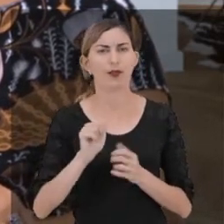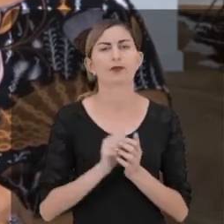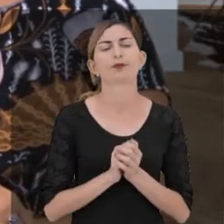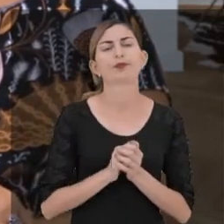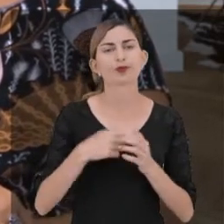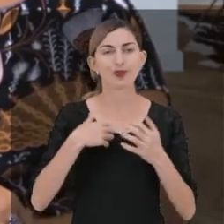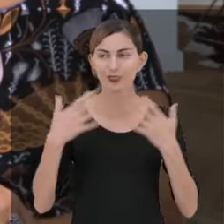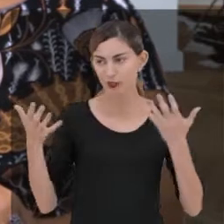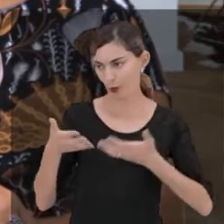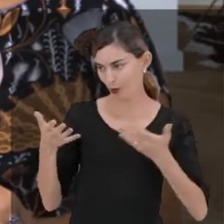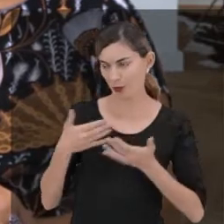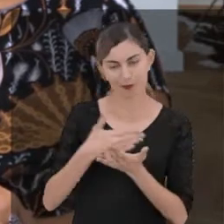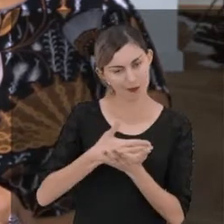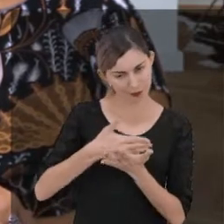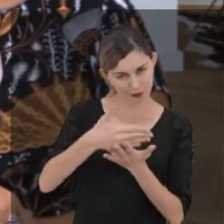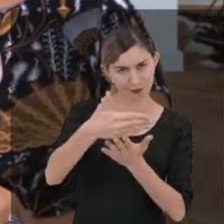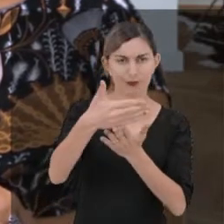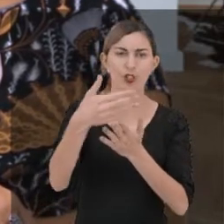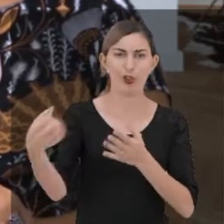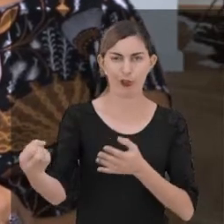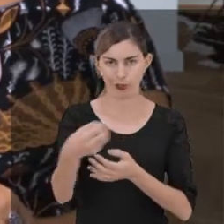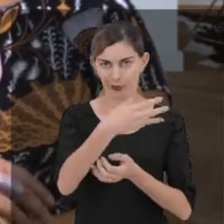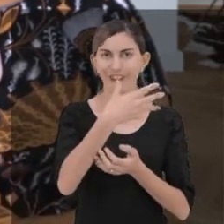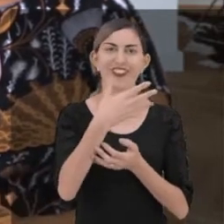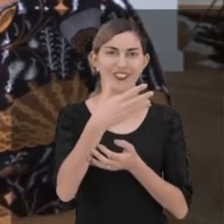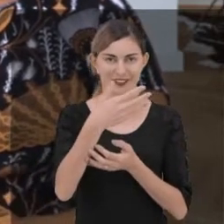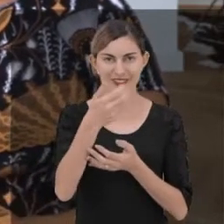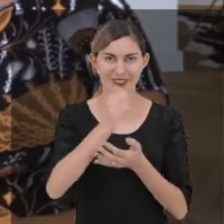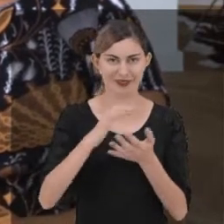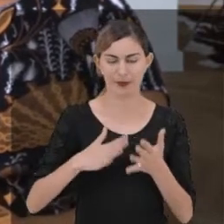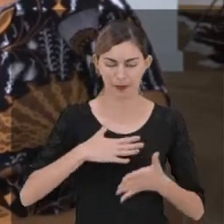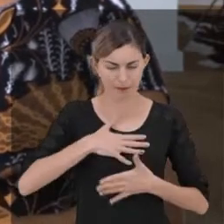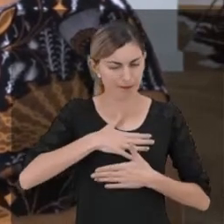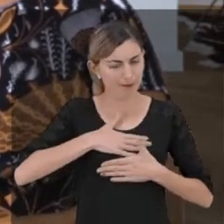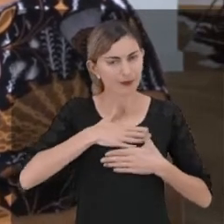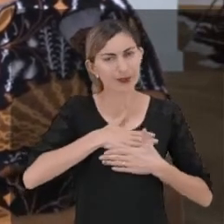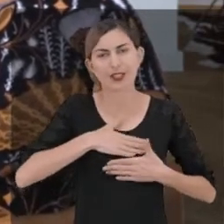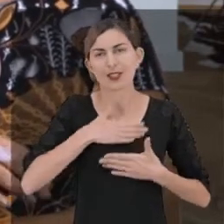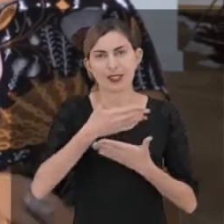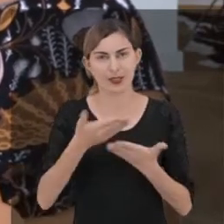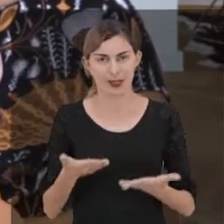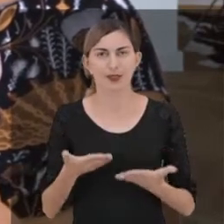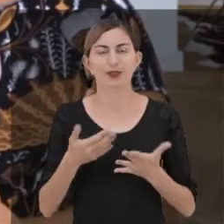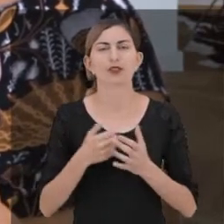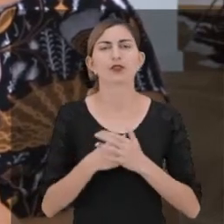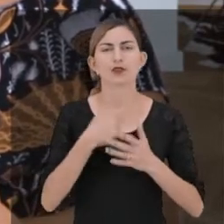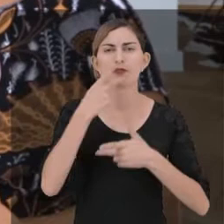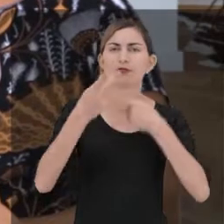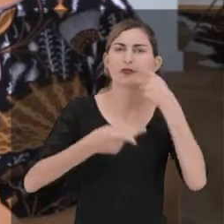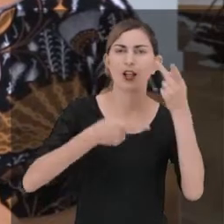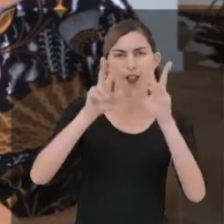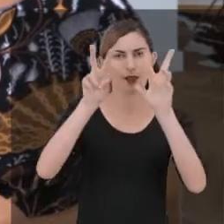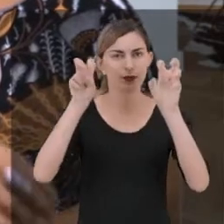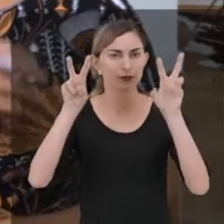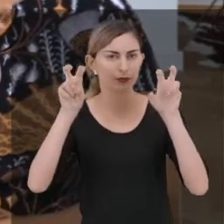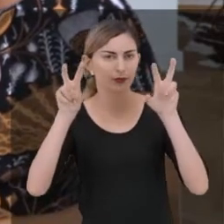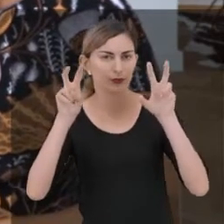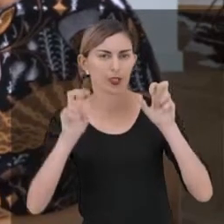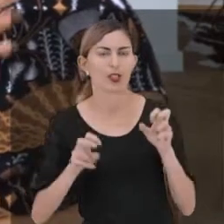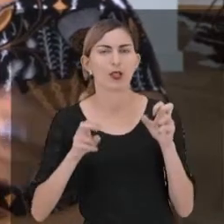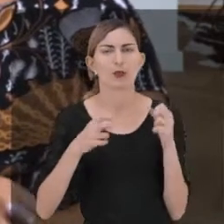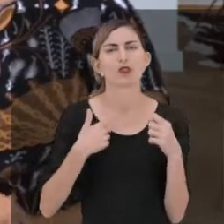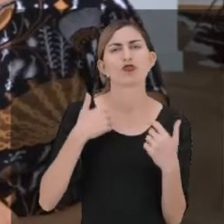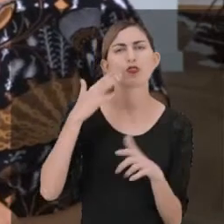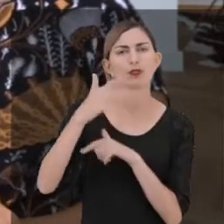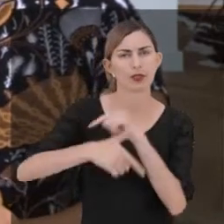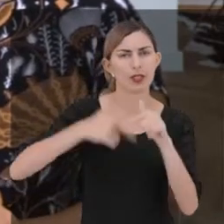Olá, estamos iniciando essa nova tarefa. É com muito prazer que nós vamos falar sobre esse assunto. Eu